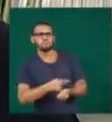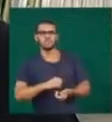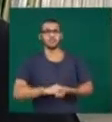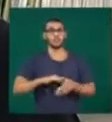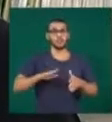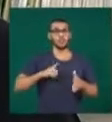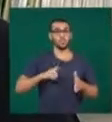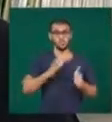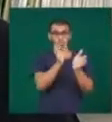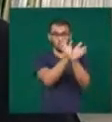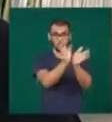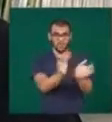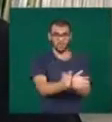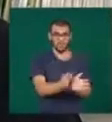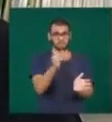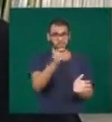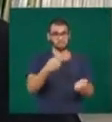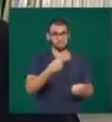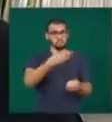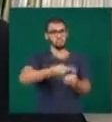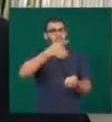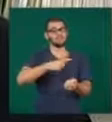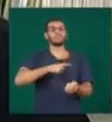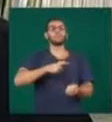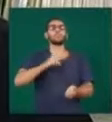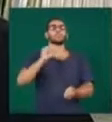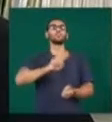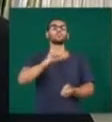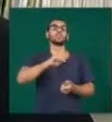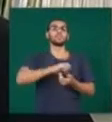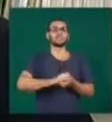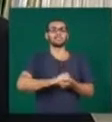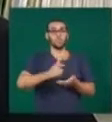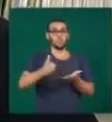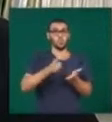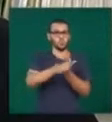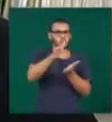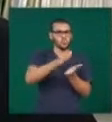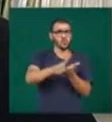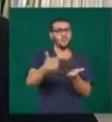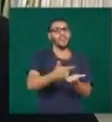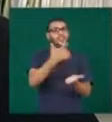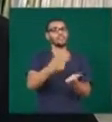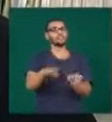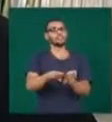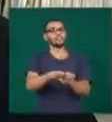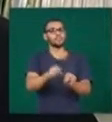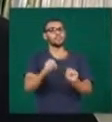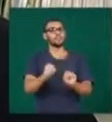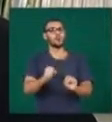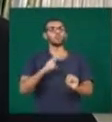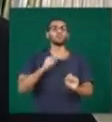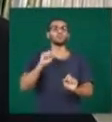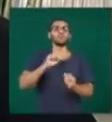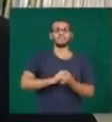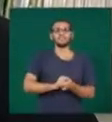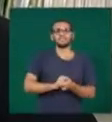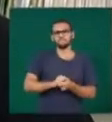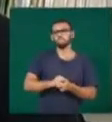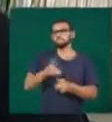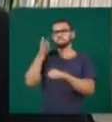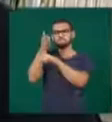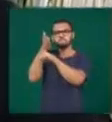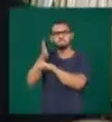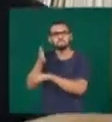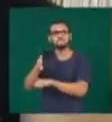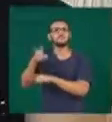têm um livro publicado em uma grande editora nacional e participam de eventos do Sesc durante todo o ano. Então, há Flip e cafés literários em todo o